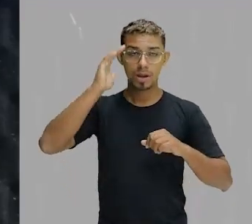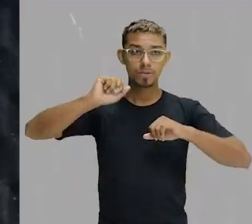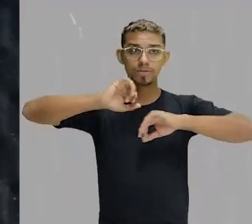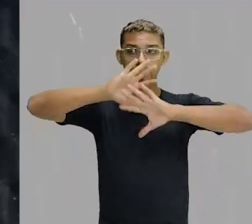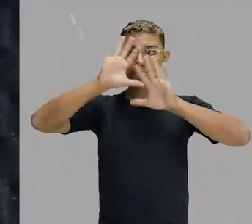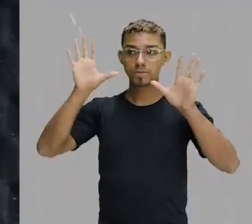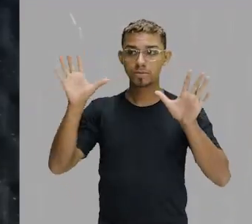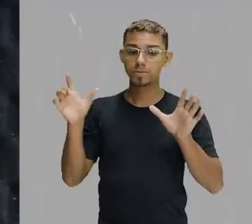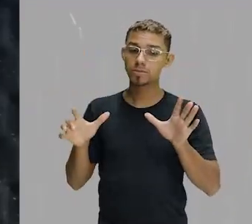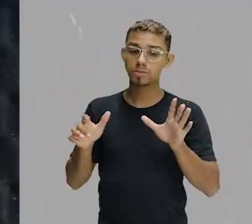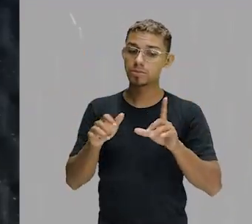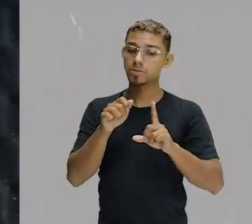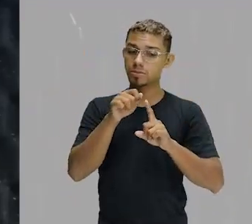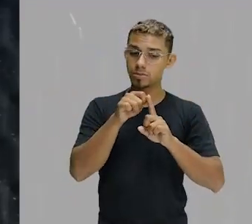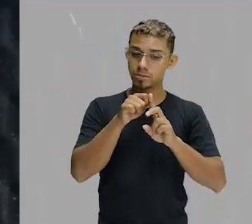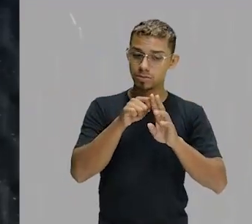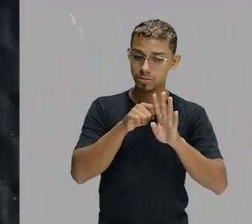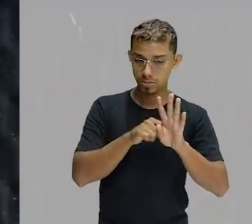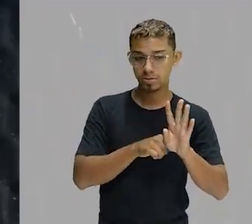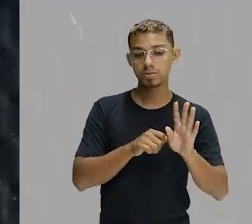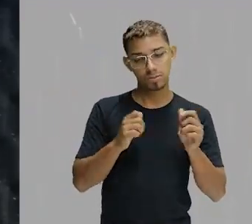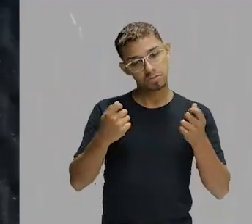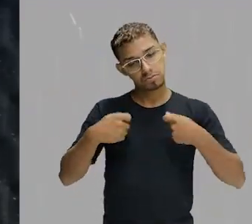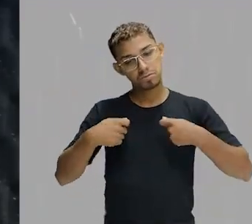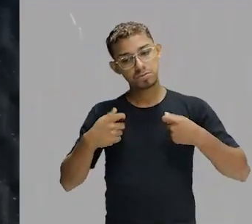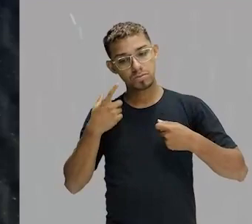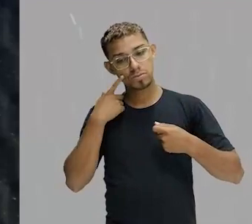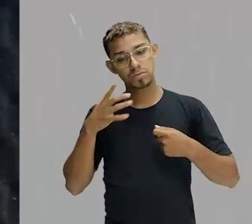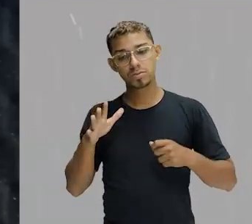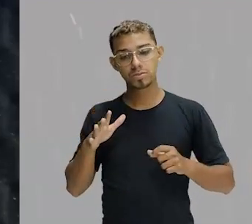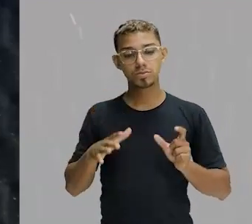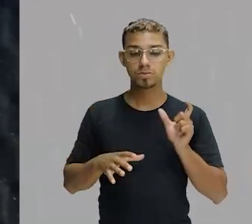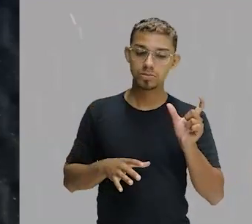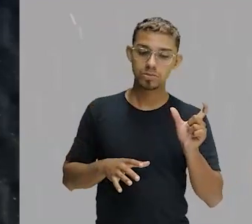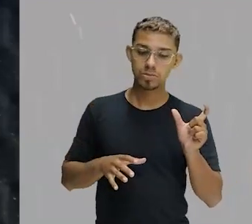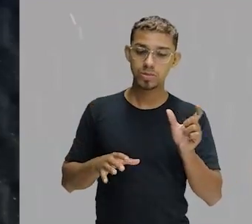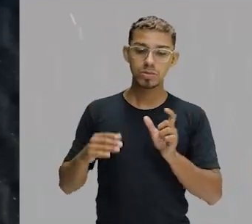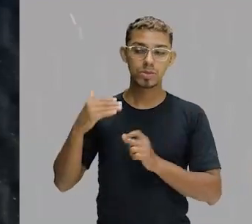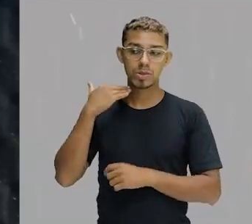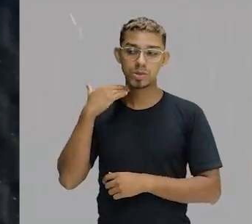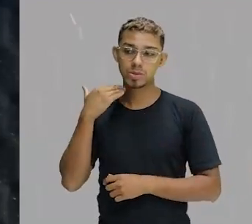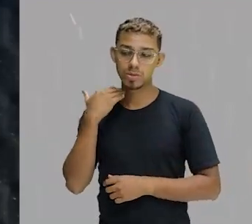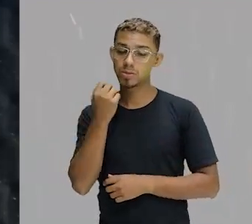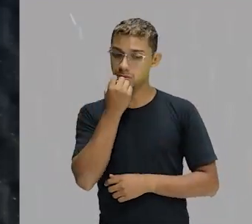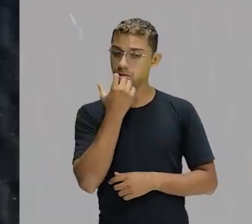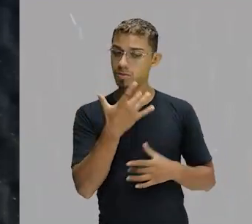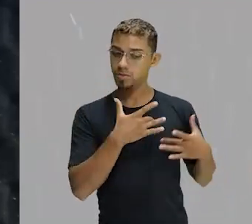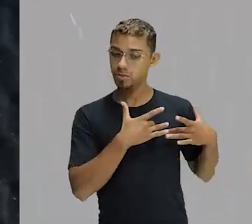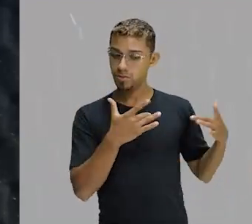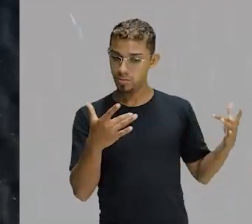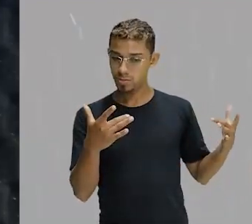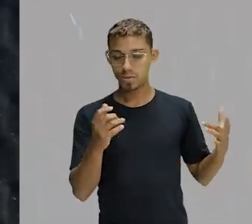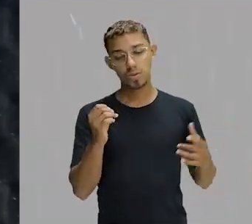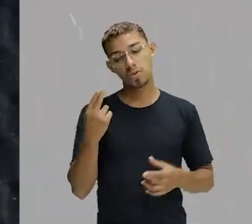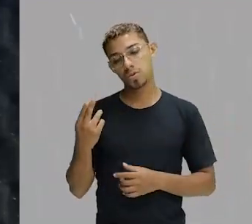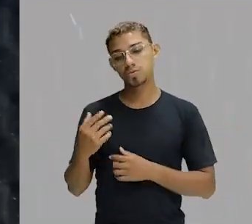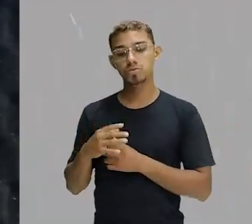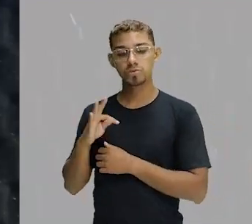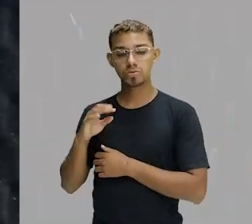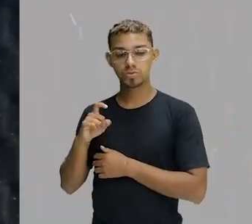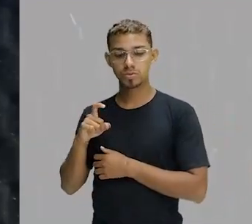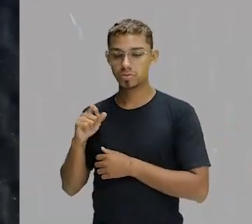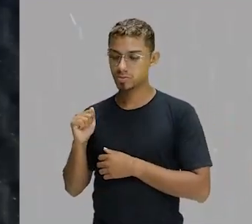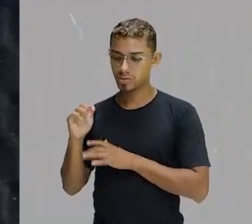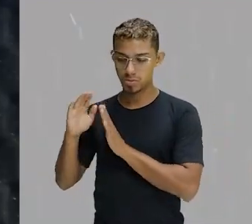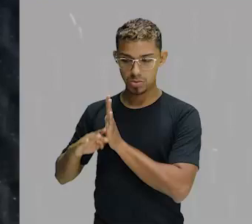entender que mensalmente esse valor, ou o banco está sendo bondoso quando a taxa é baixinha, ou o banco está